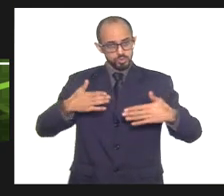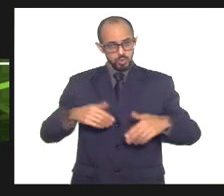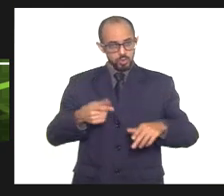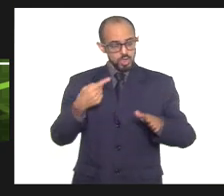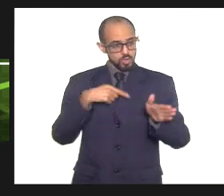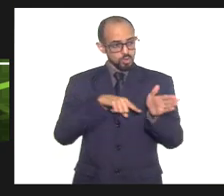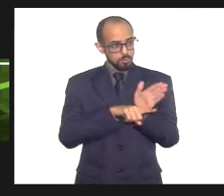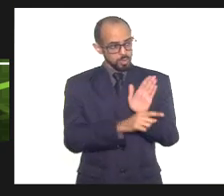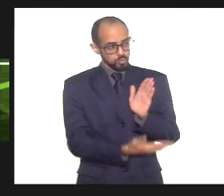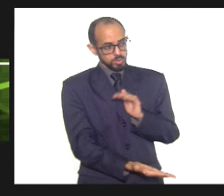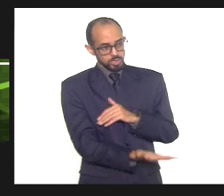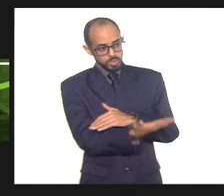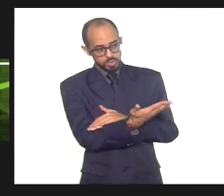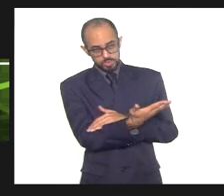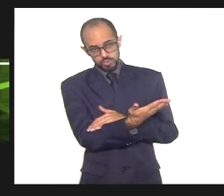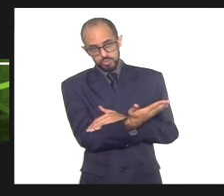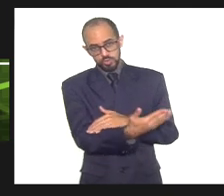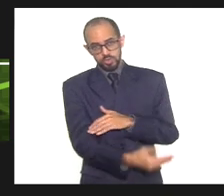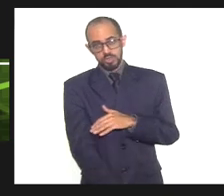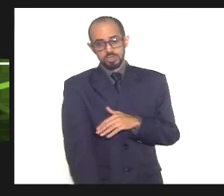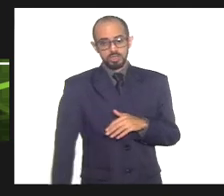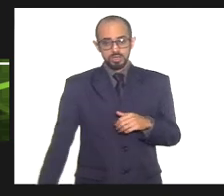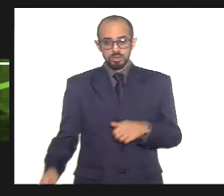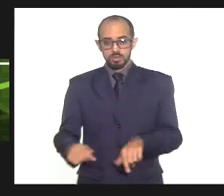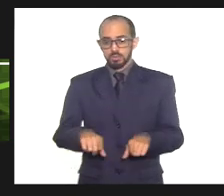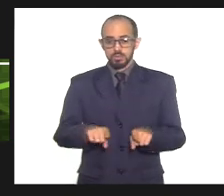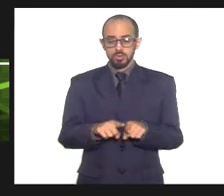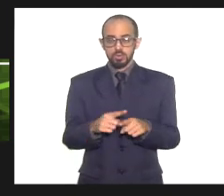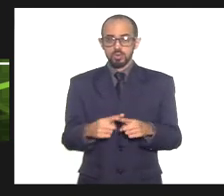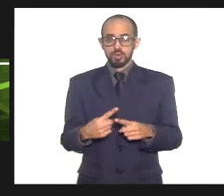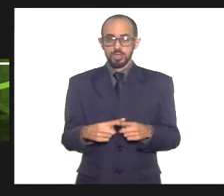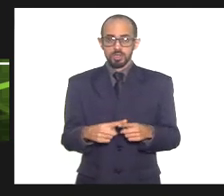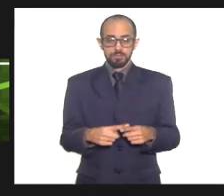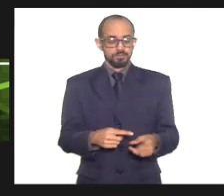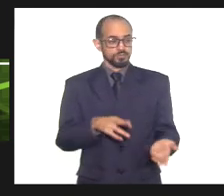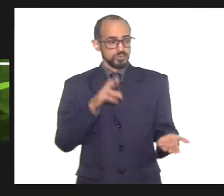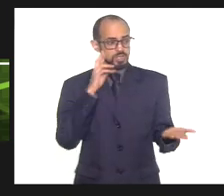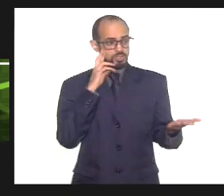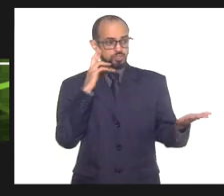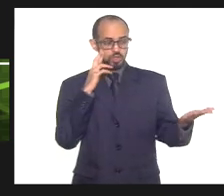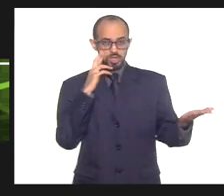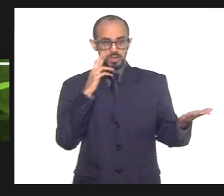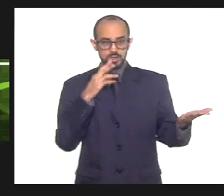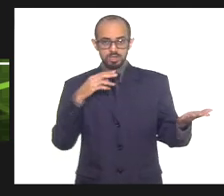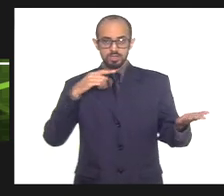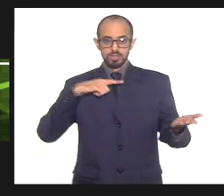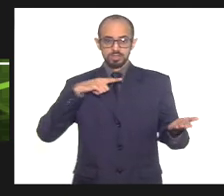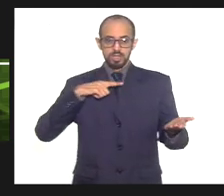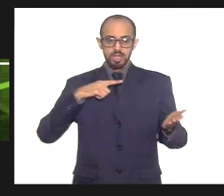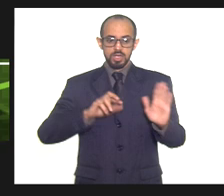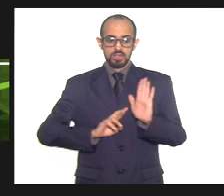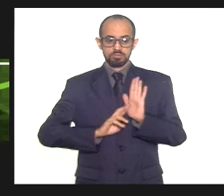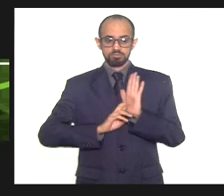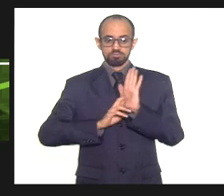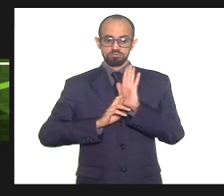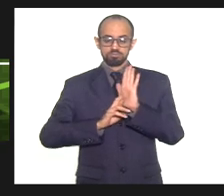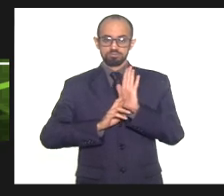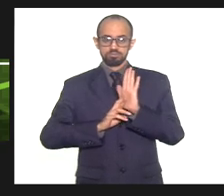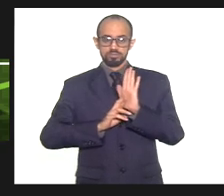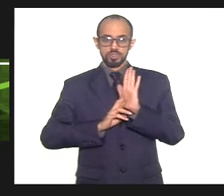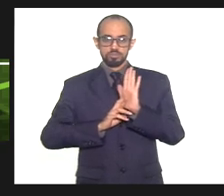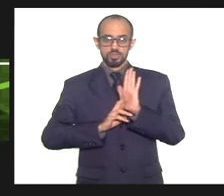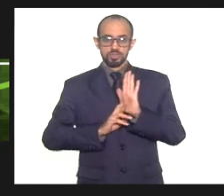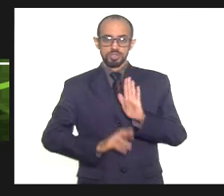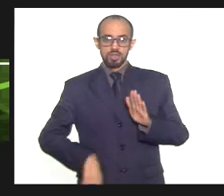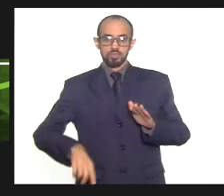perguntando à vossa senhoria, já que a senhoria está delegada como diretora tributária